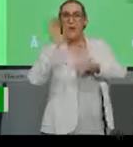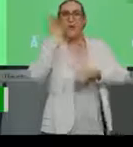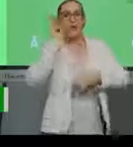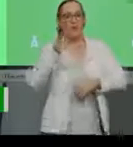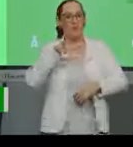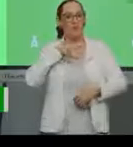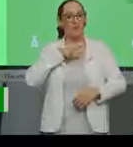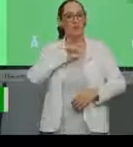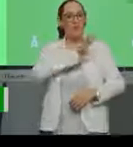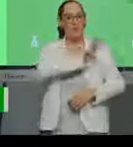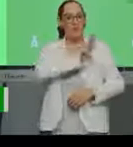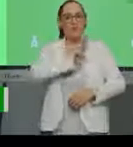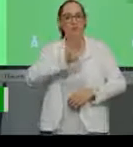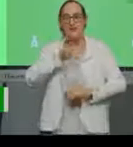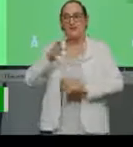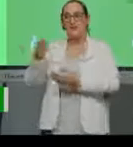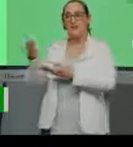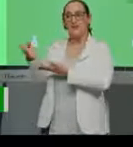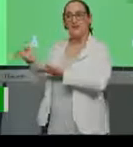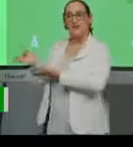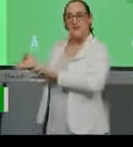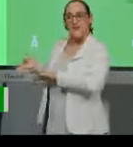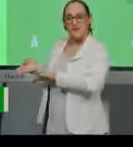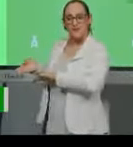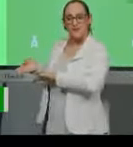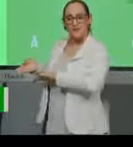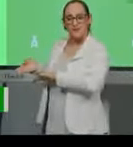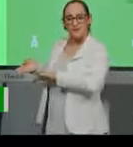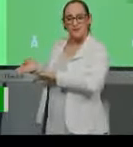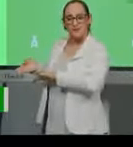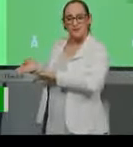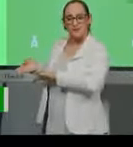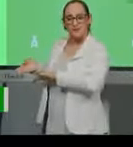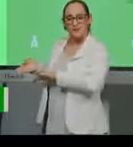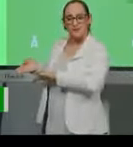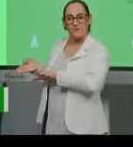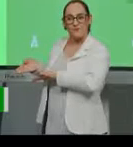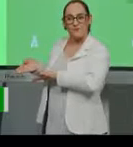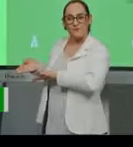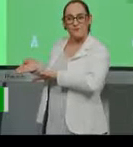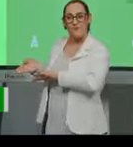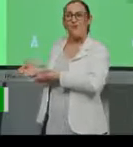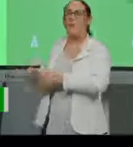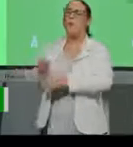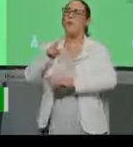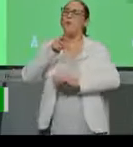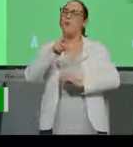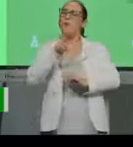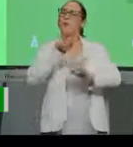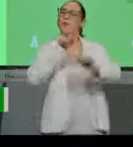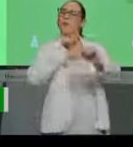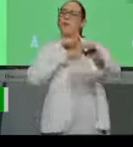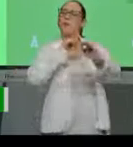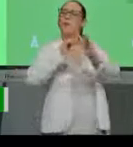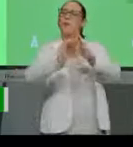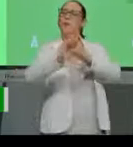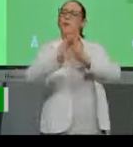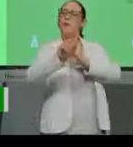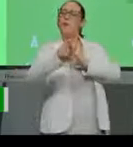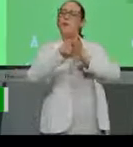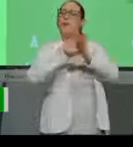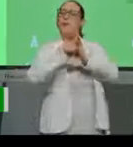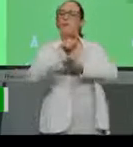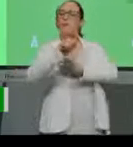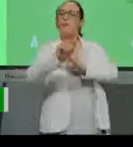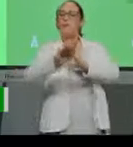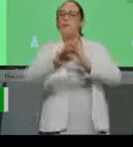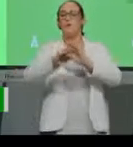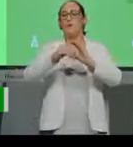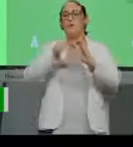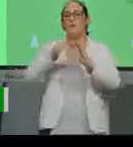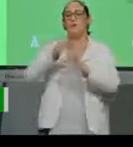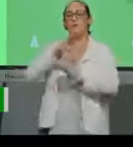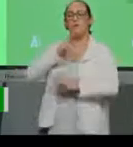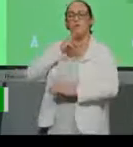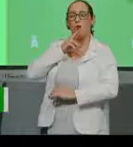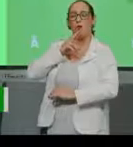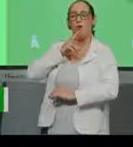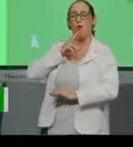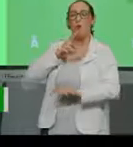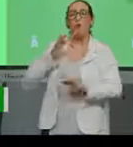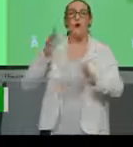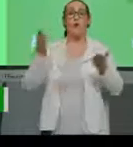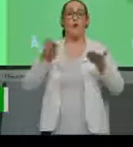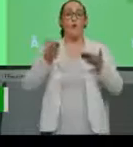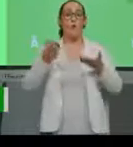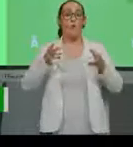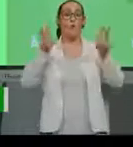no endereço que aparece agora na sua tela. Enquanto você envia suas perguntas, vamos relembrar os temas das aulas de